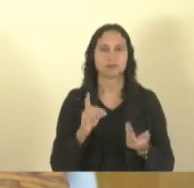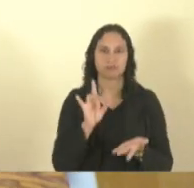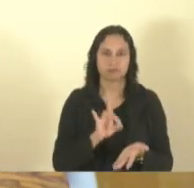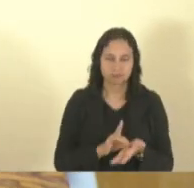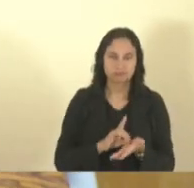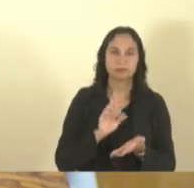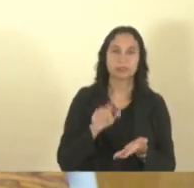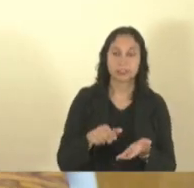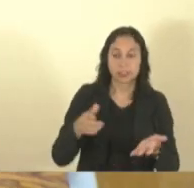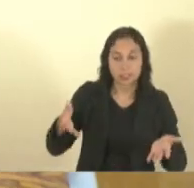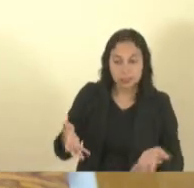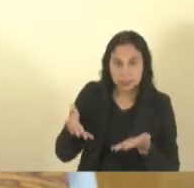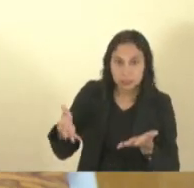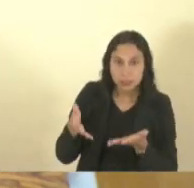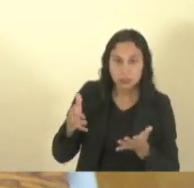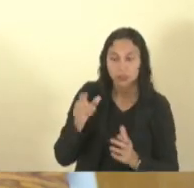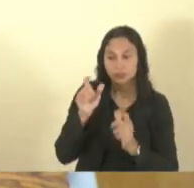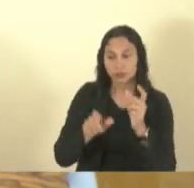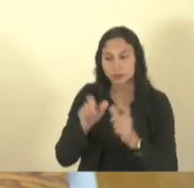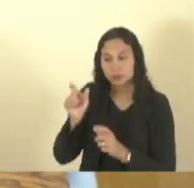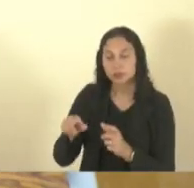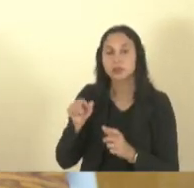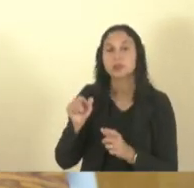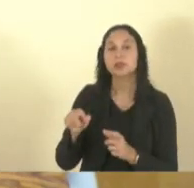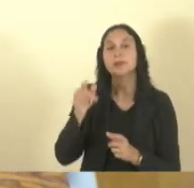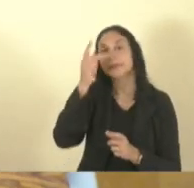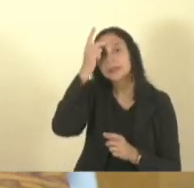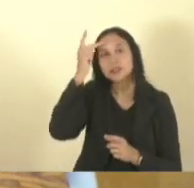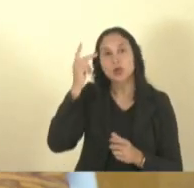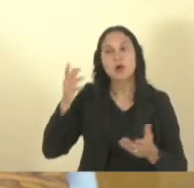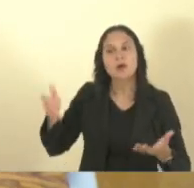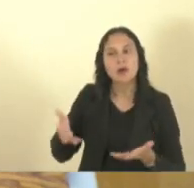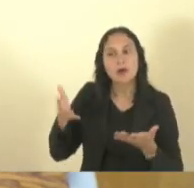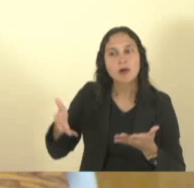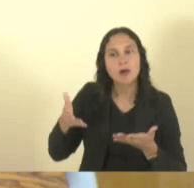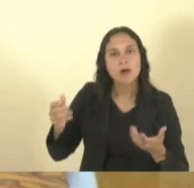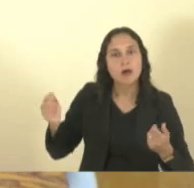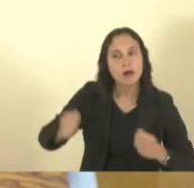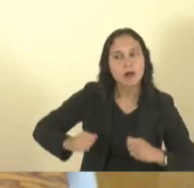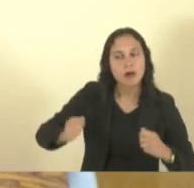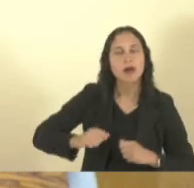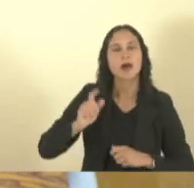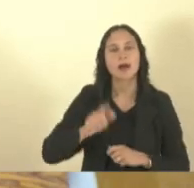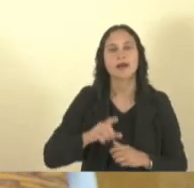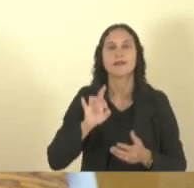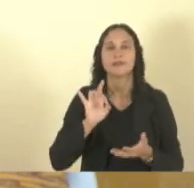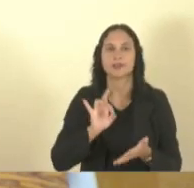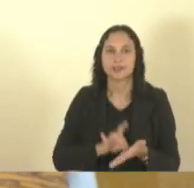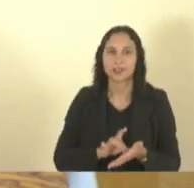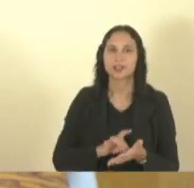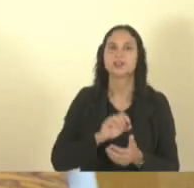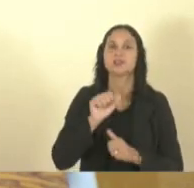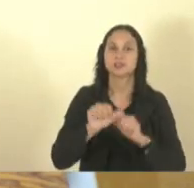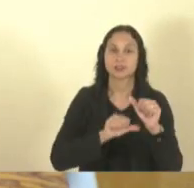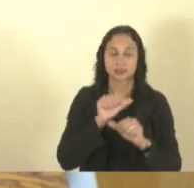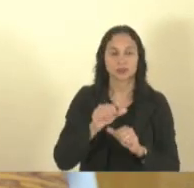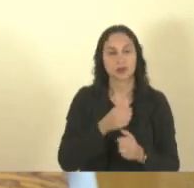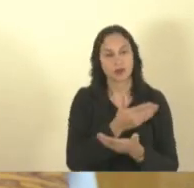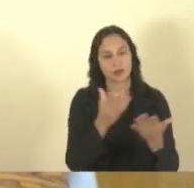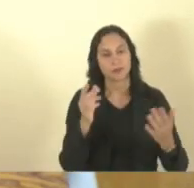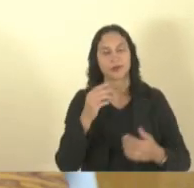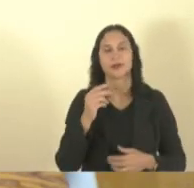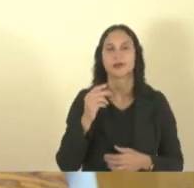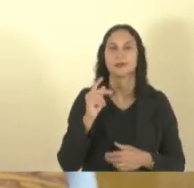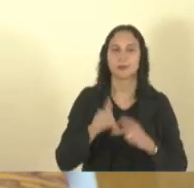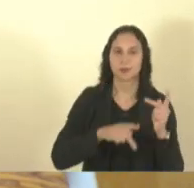que fazem com que o Estado funcione, o resultado lá na ponta, ele é real, ele é transformador para a sociedade